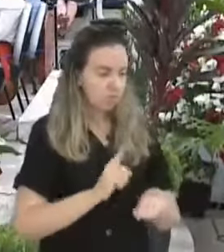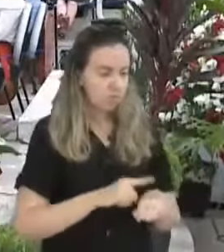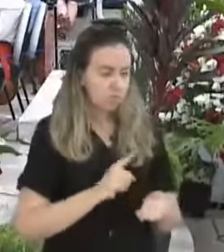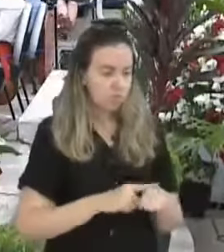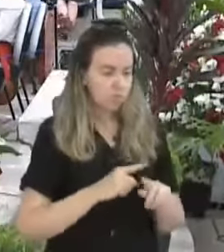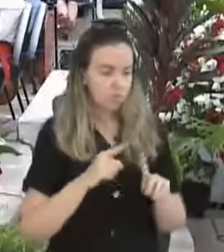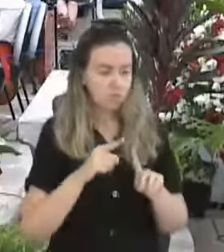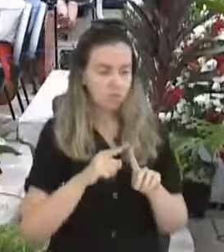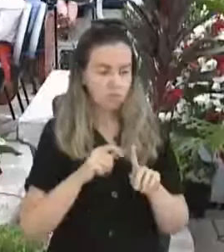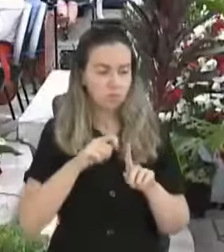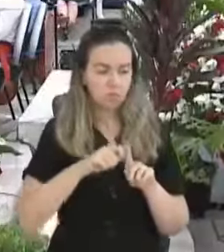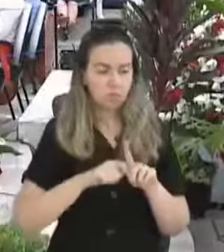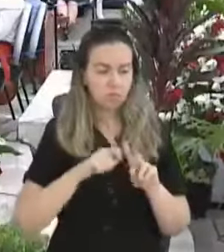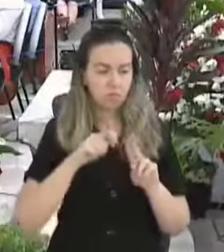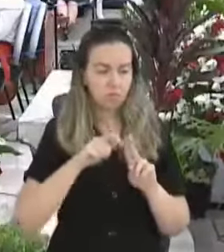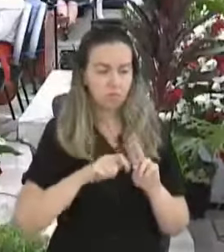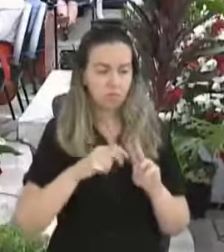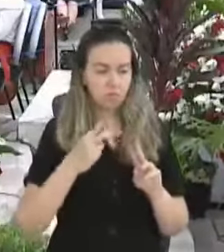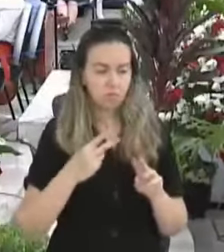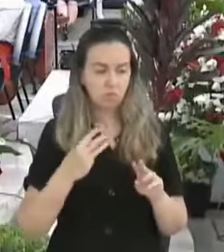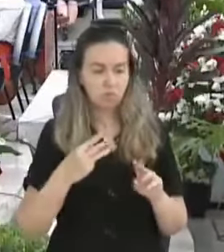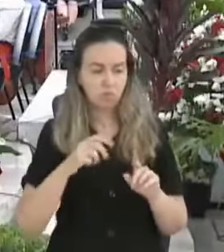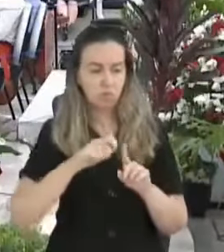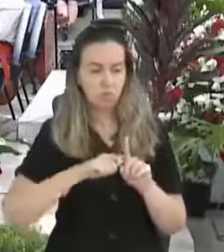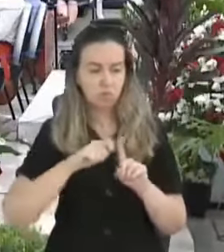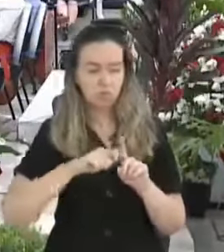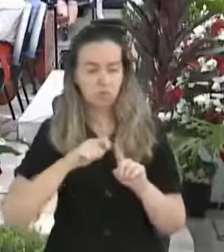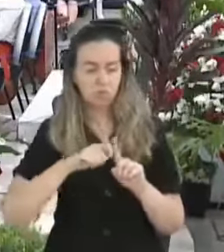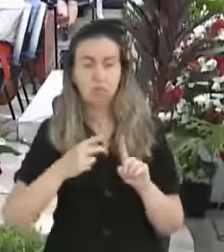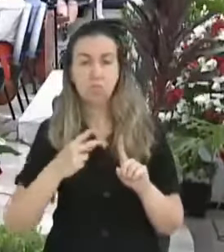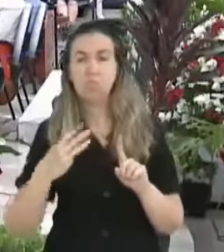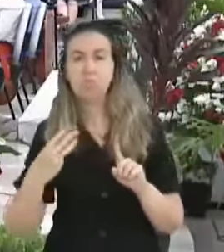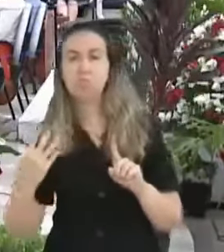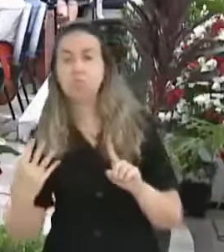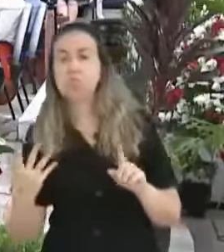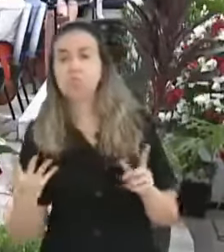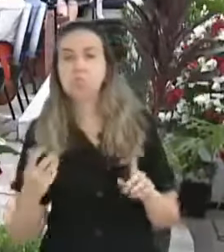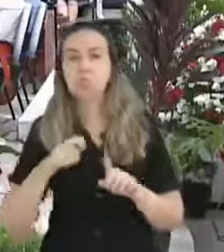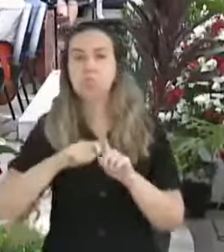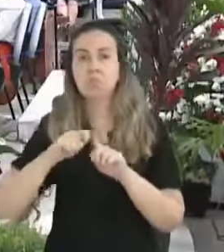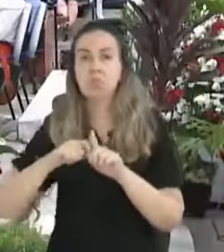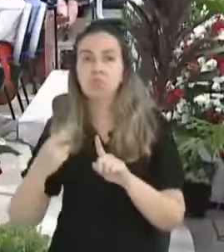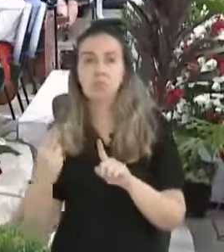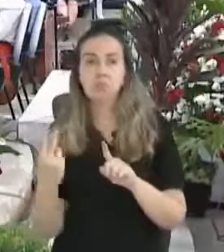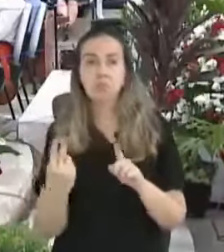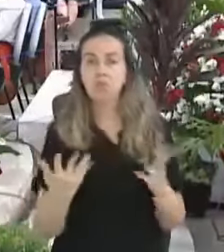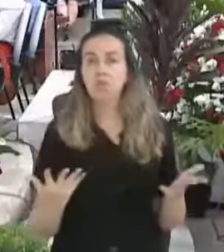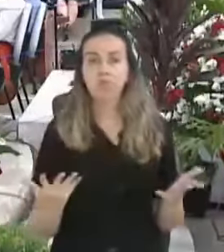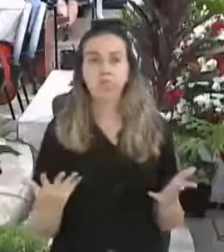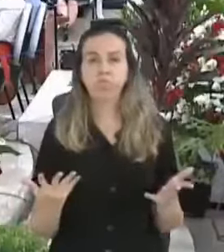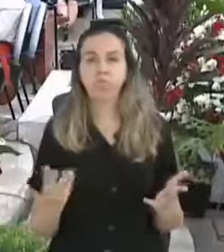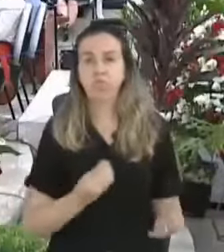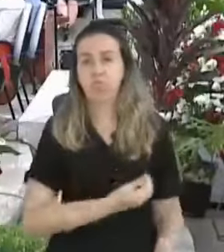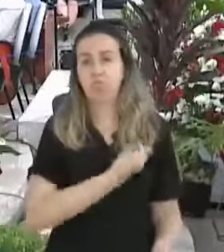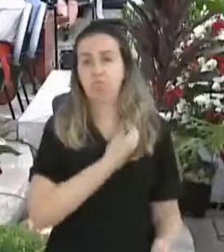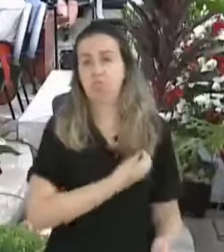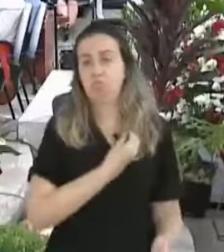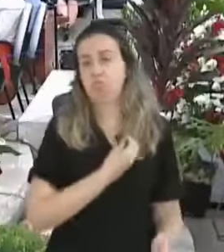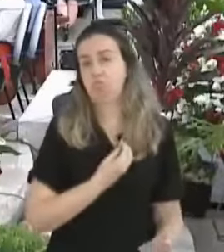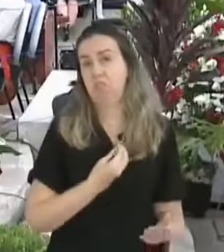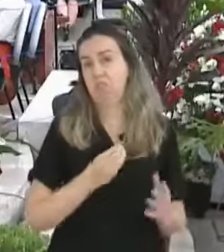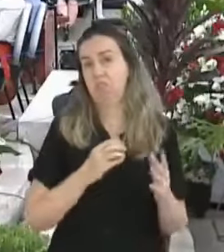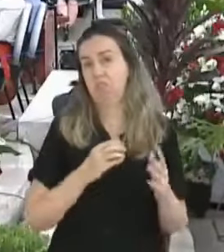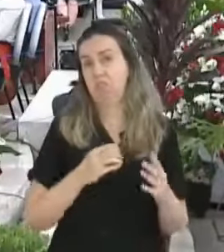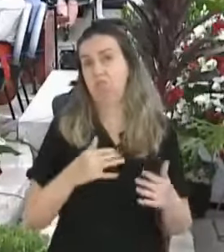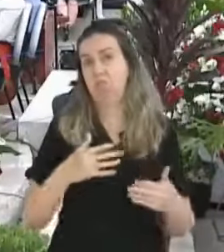nenhuma lição desta pandemia. Não adianta tudo voltar ao normal e você não